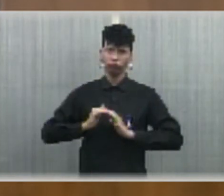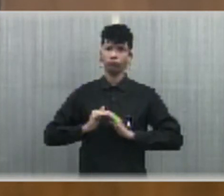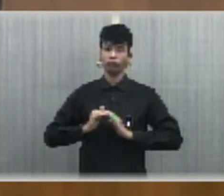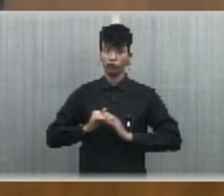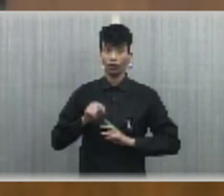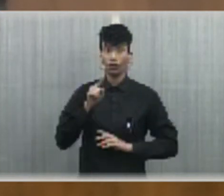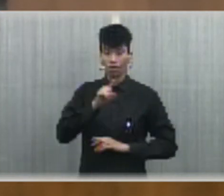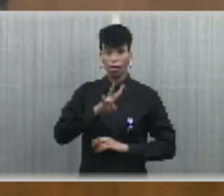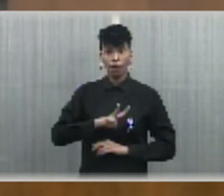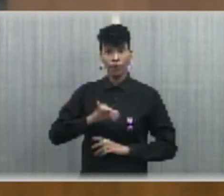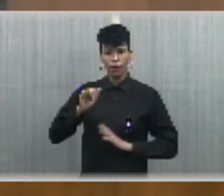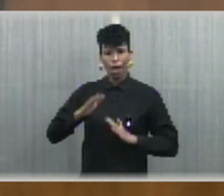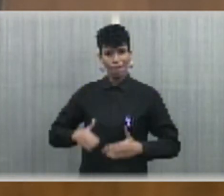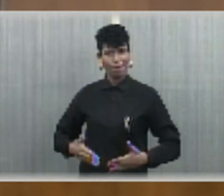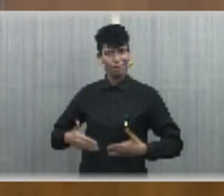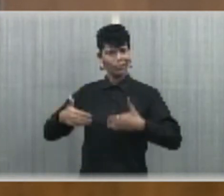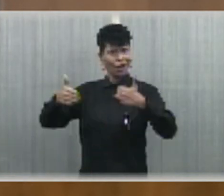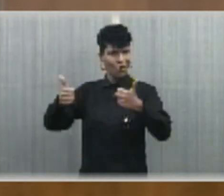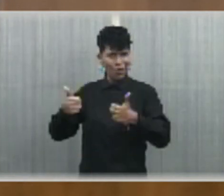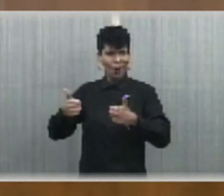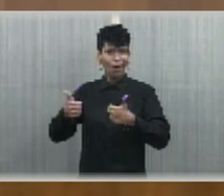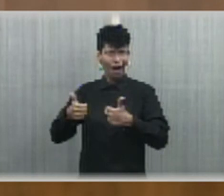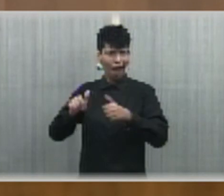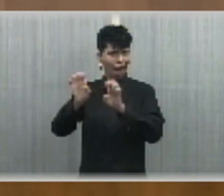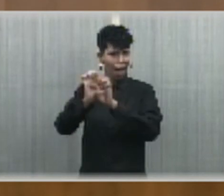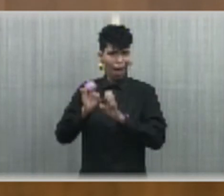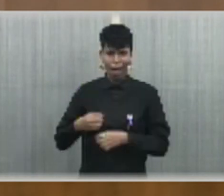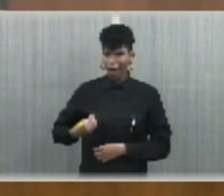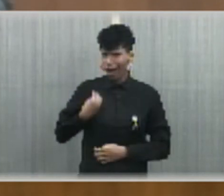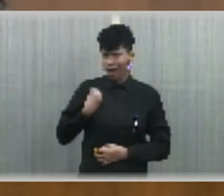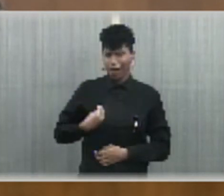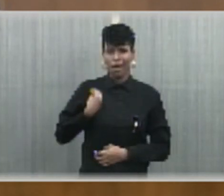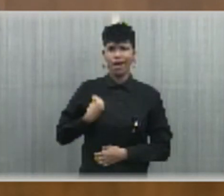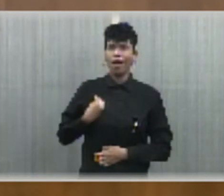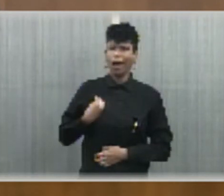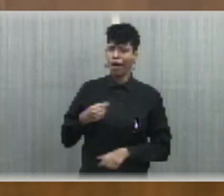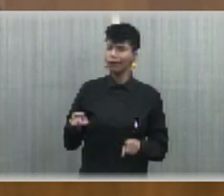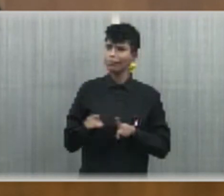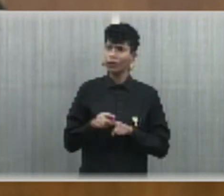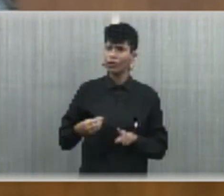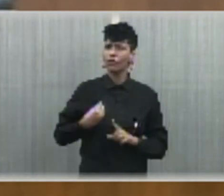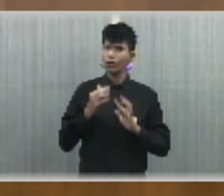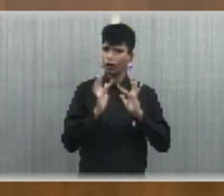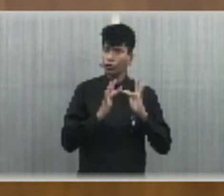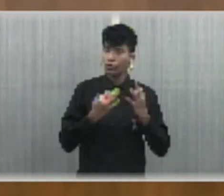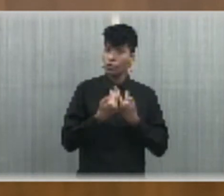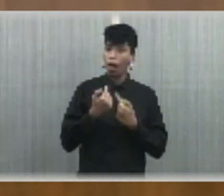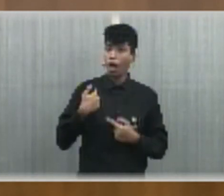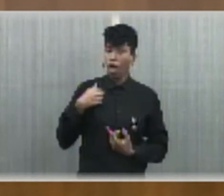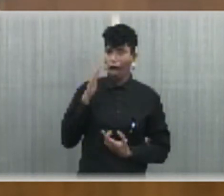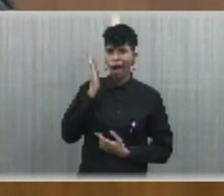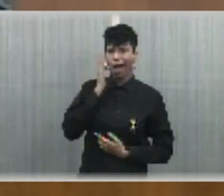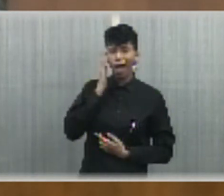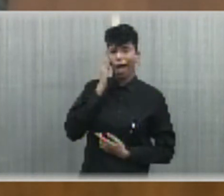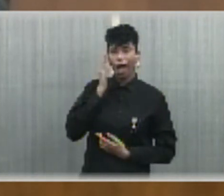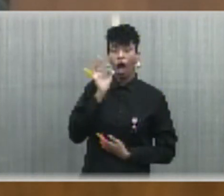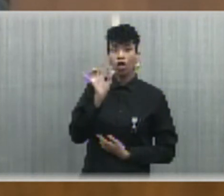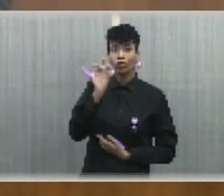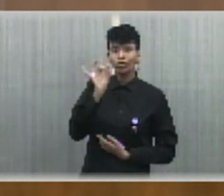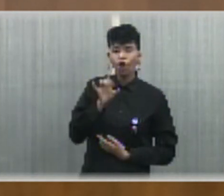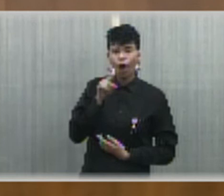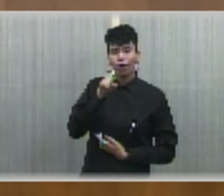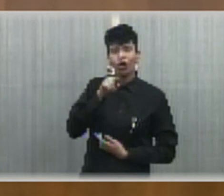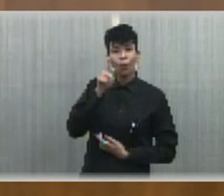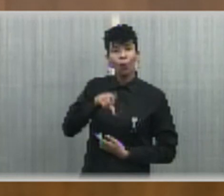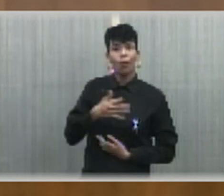ela vai melhorar a sua vida, a vida da sua família. E eu sei que é só isso que o povo